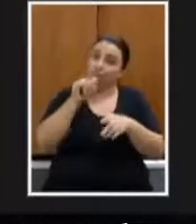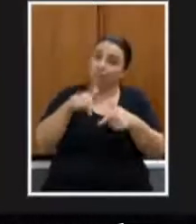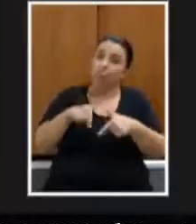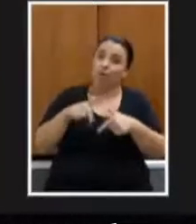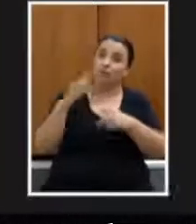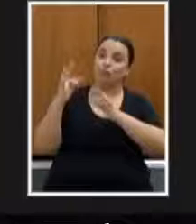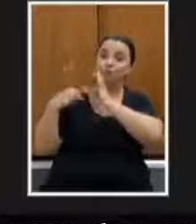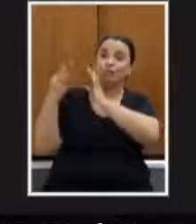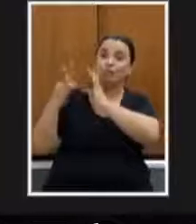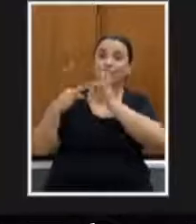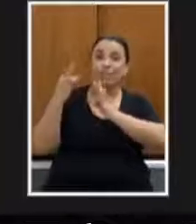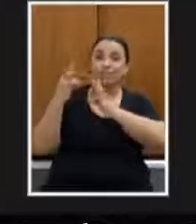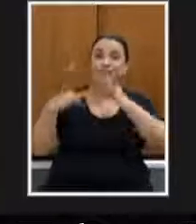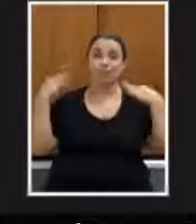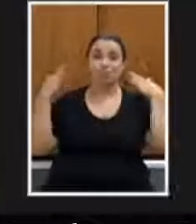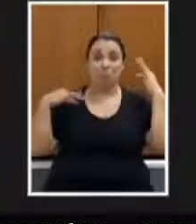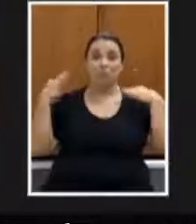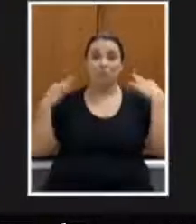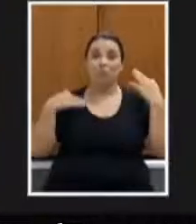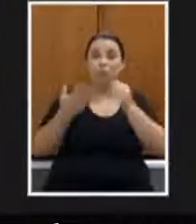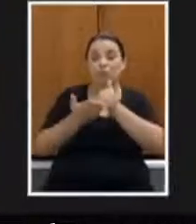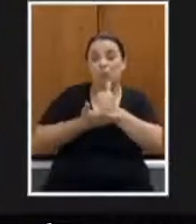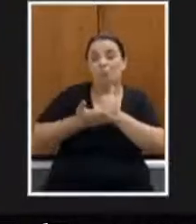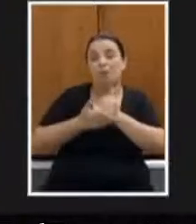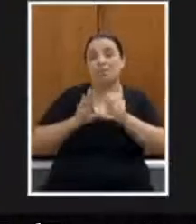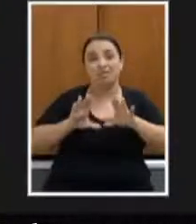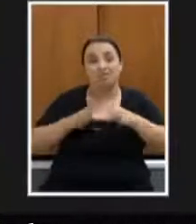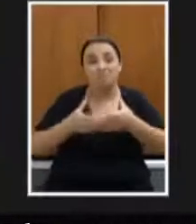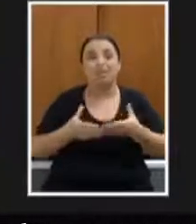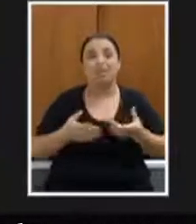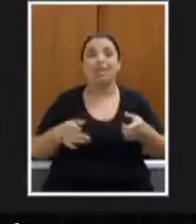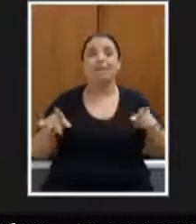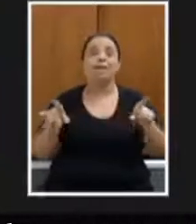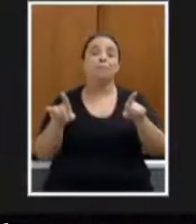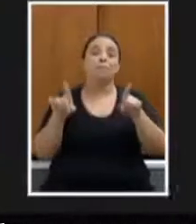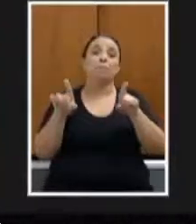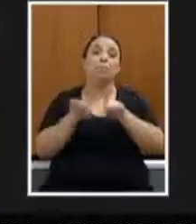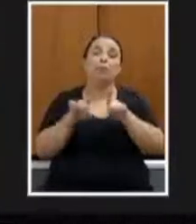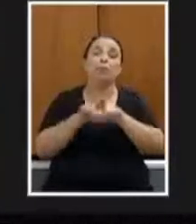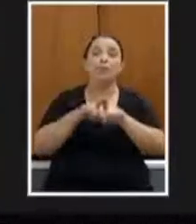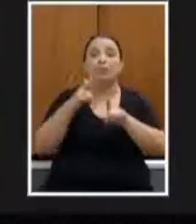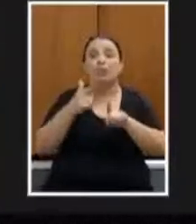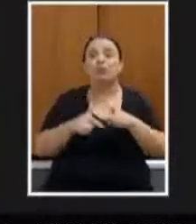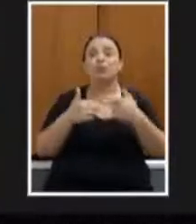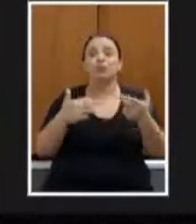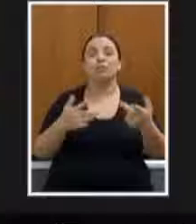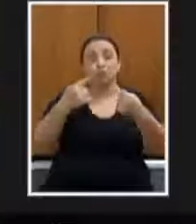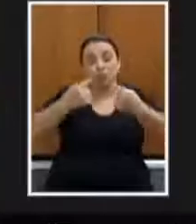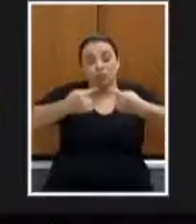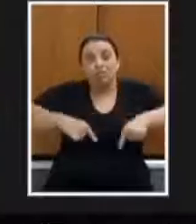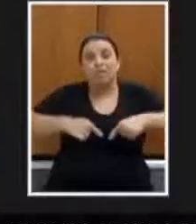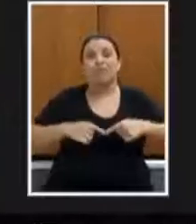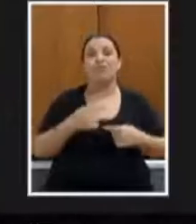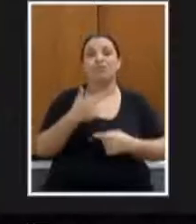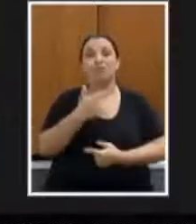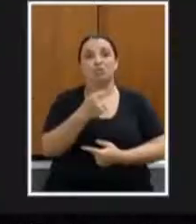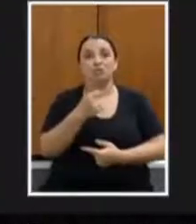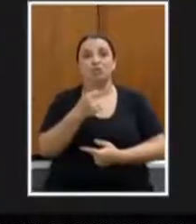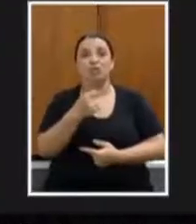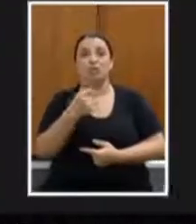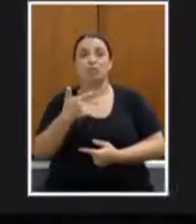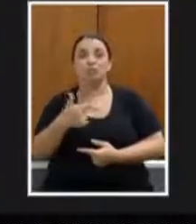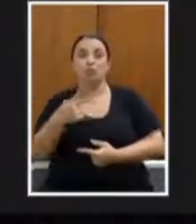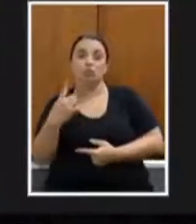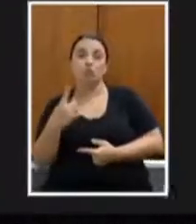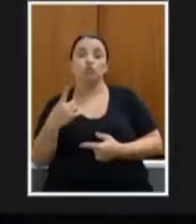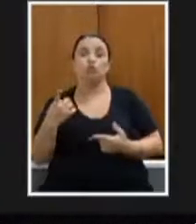para encerrar, de fato nos colocar à disposição para os desafios que ele nos aponta em 2021, né, de reconstruir o nosso estado, as